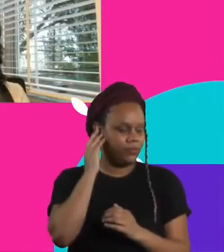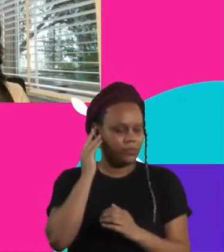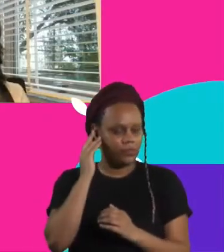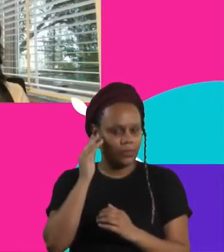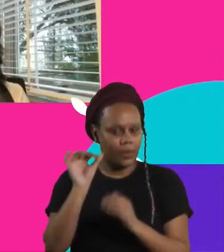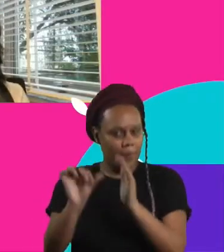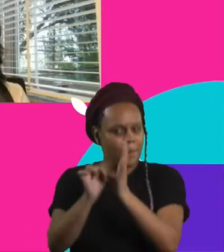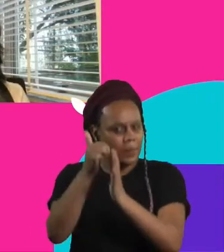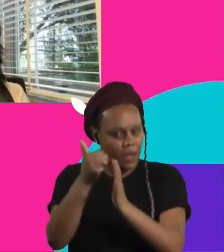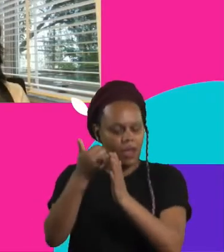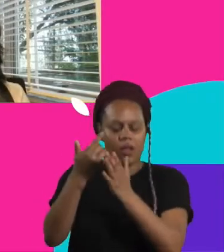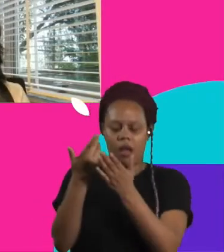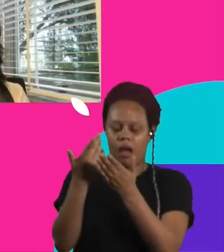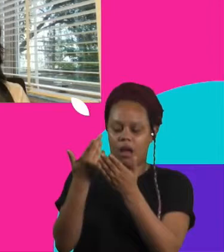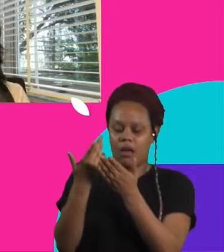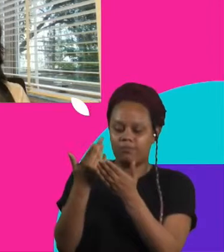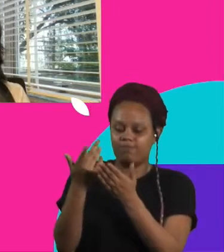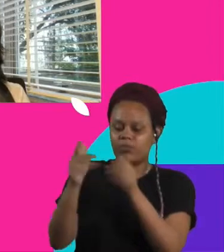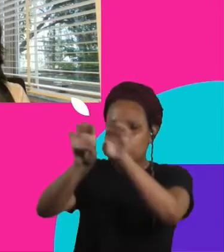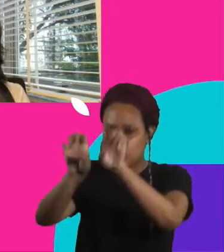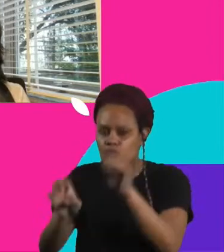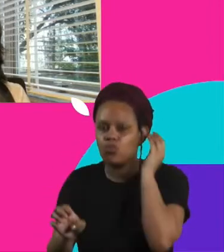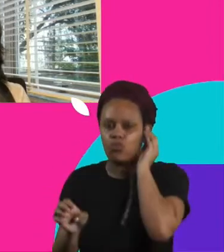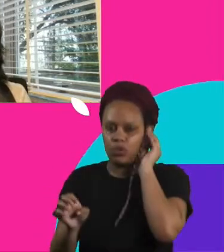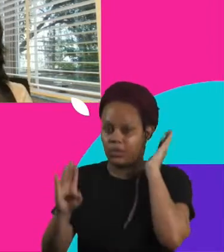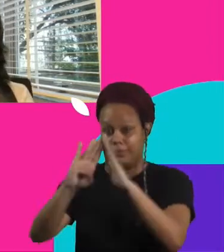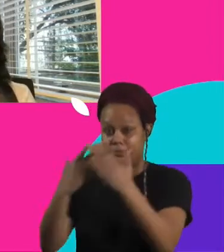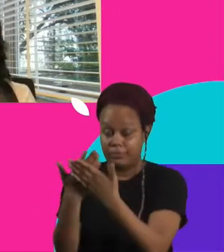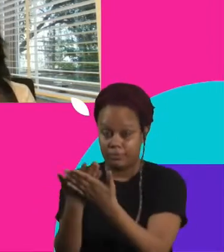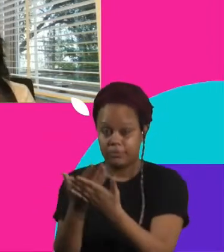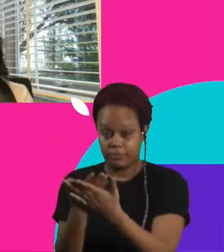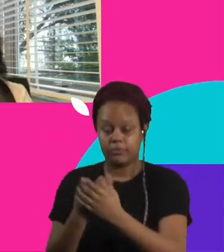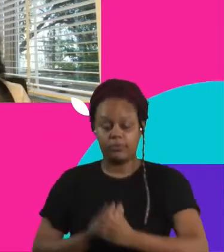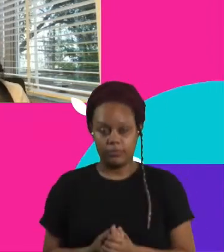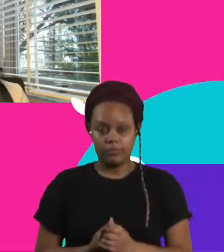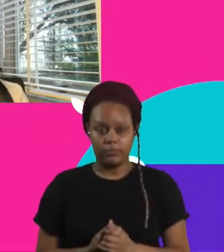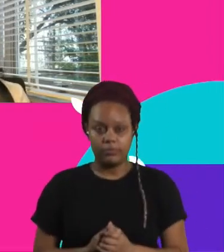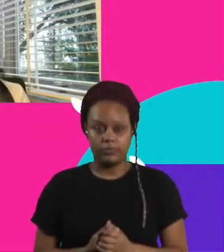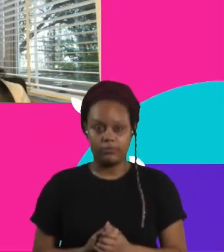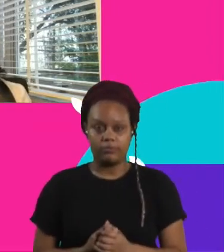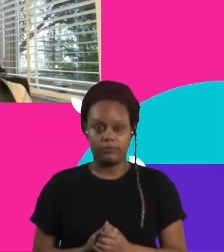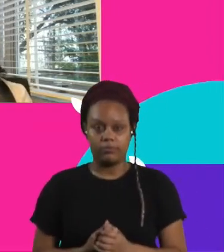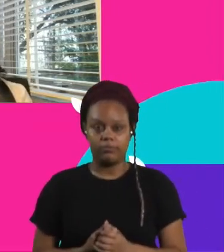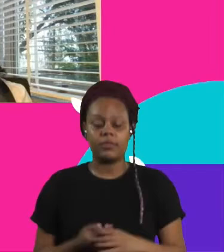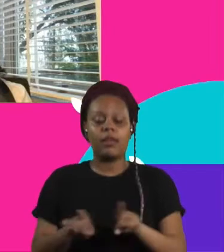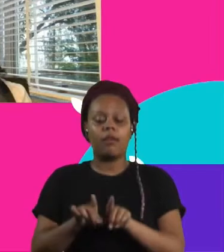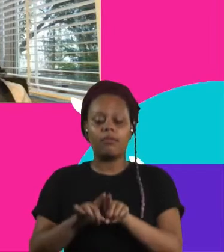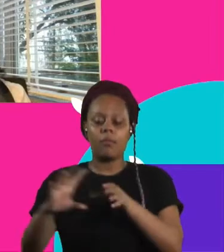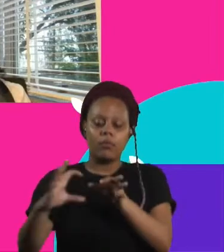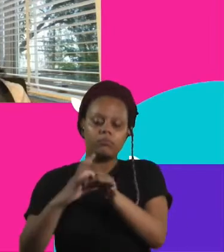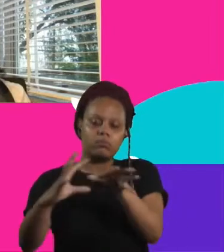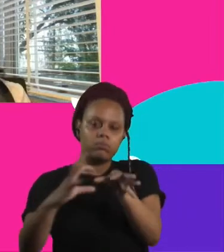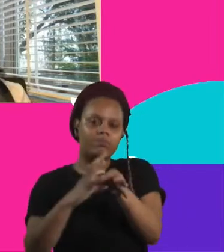de saber recursos educacionais digitais que são utilizados e a infraestrutura de conectividade